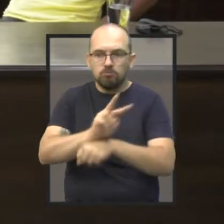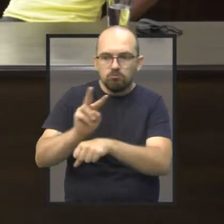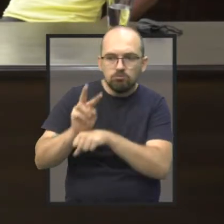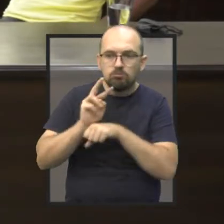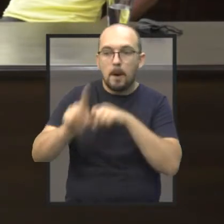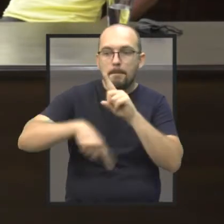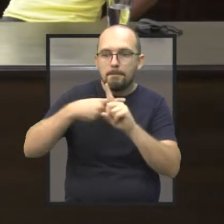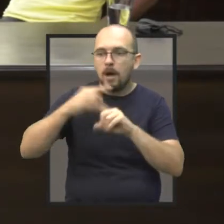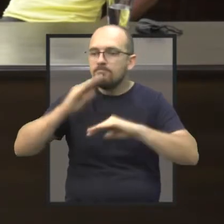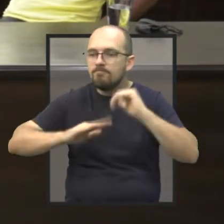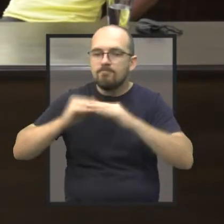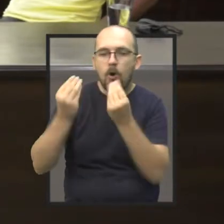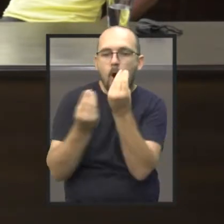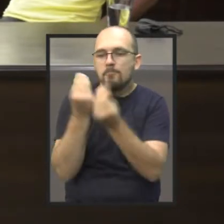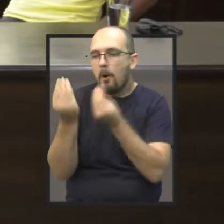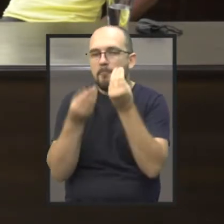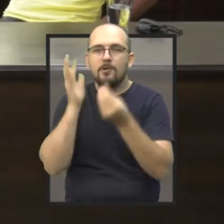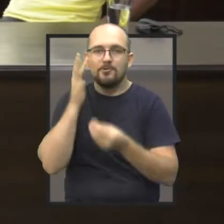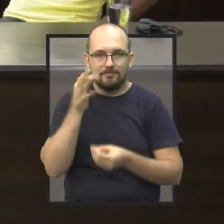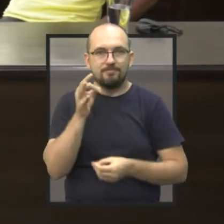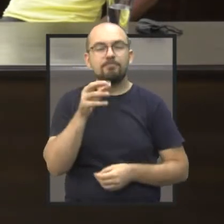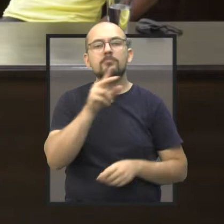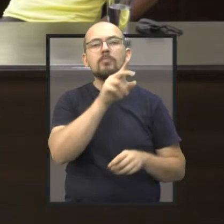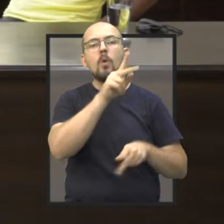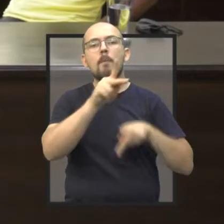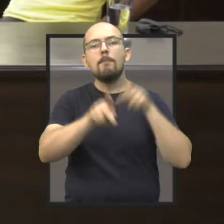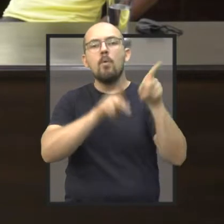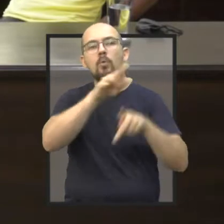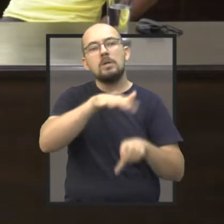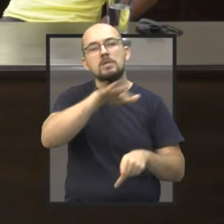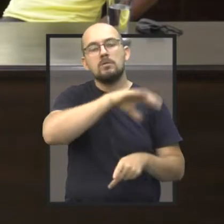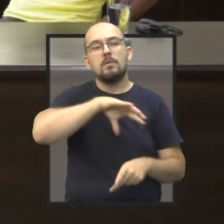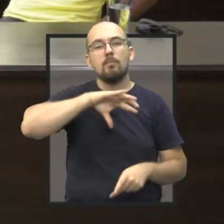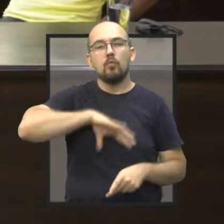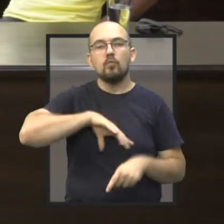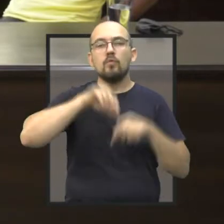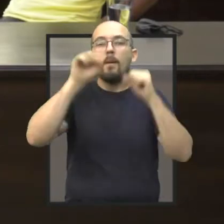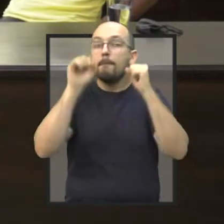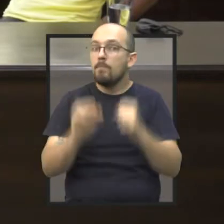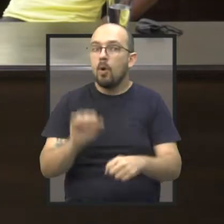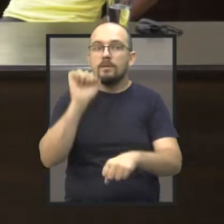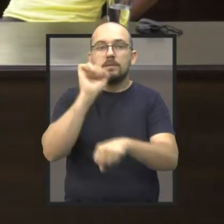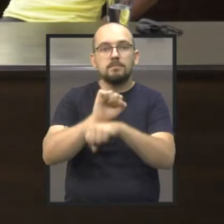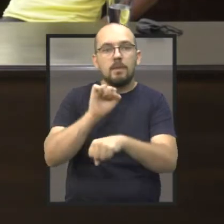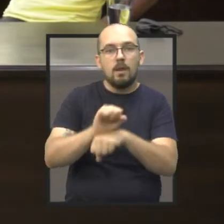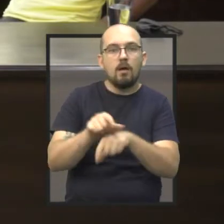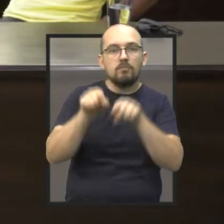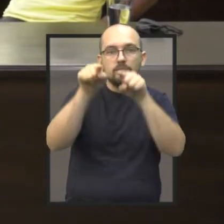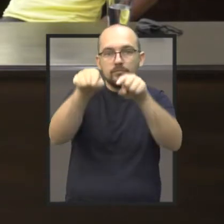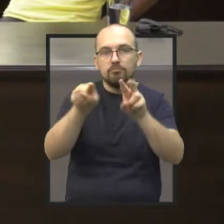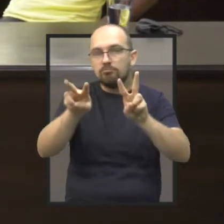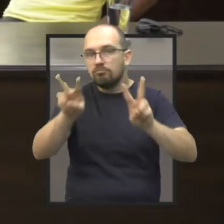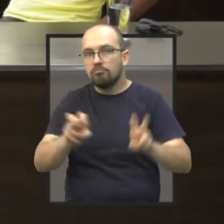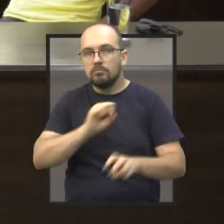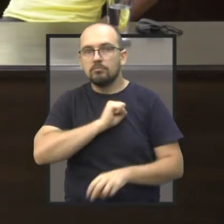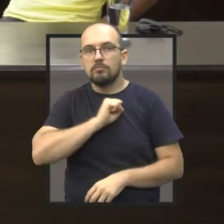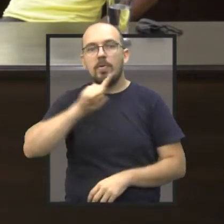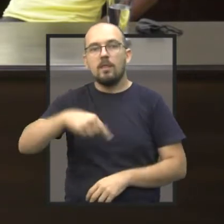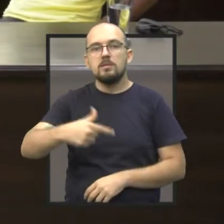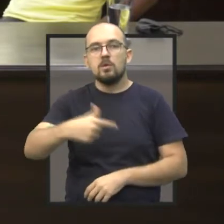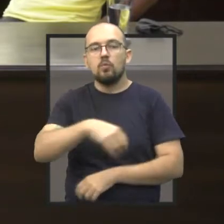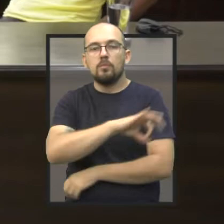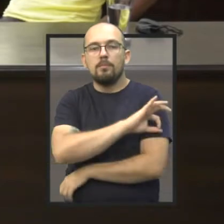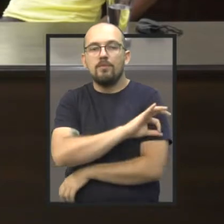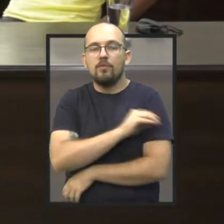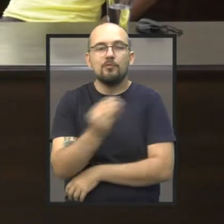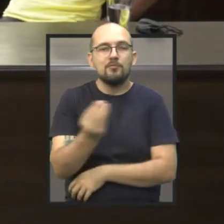também propondo uma solução para o problema. O que a população lá do distrito de Potunduva pode esperar do senhor como